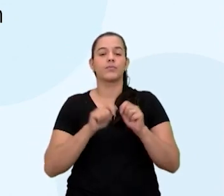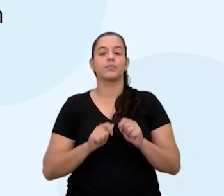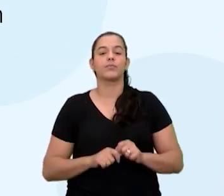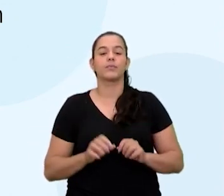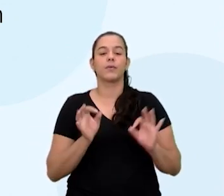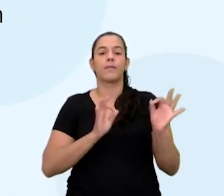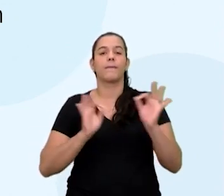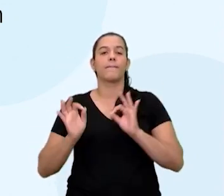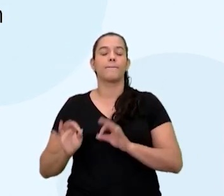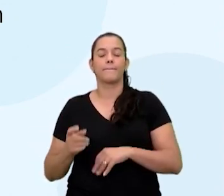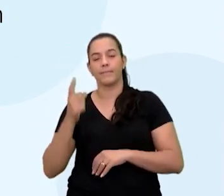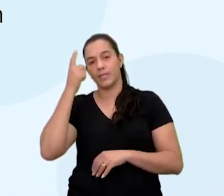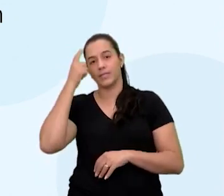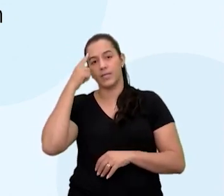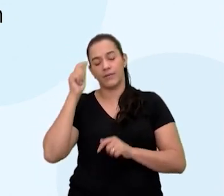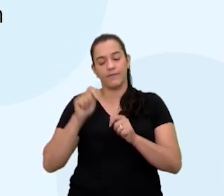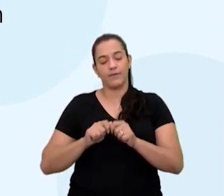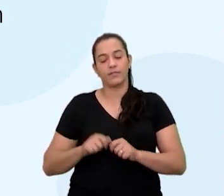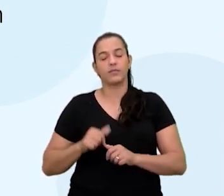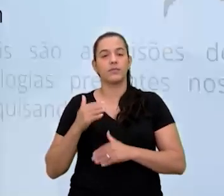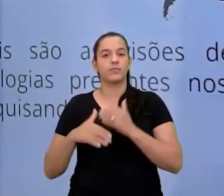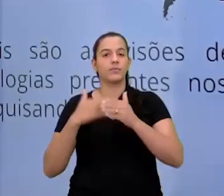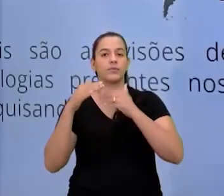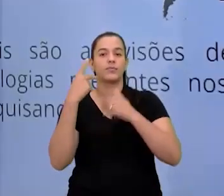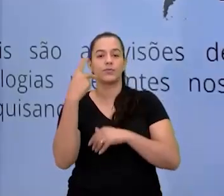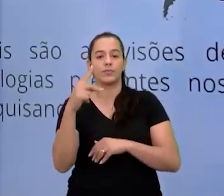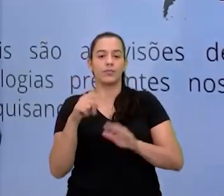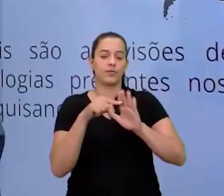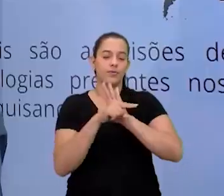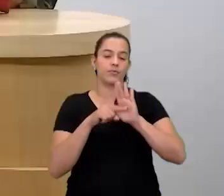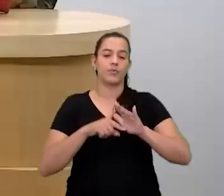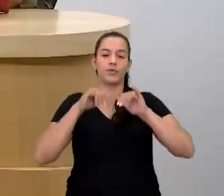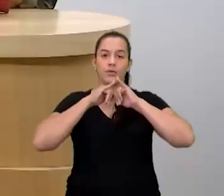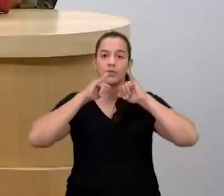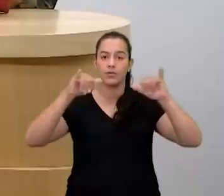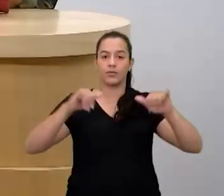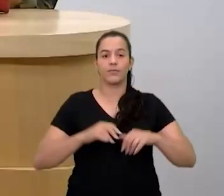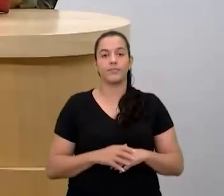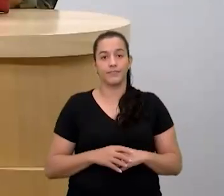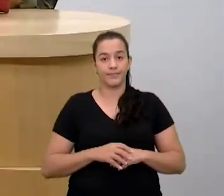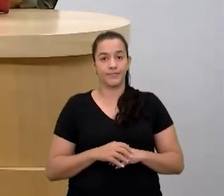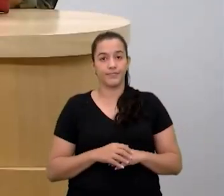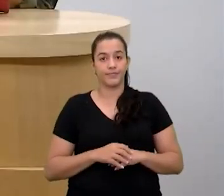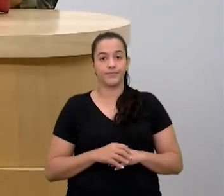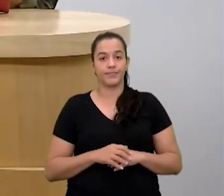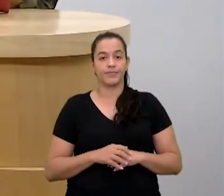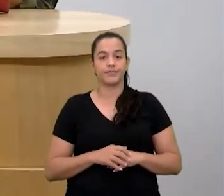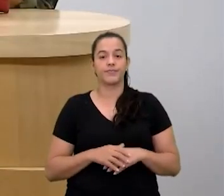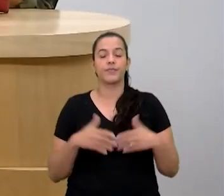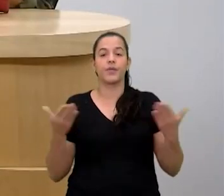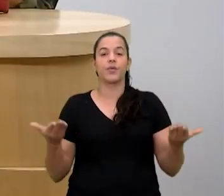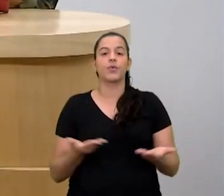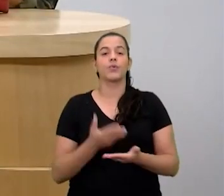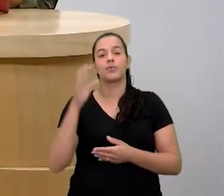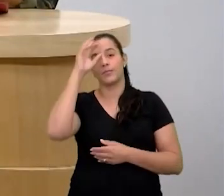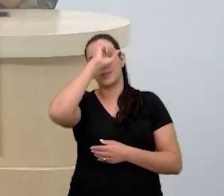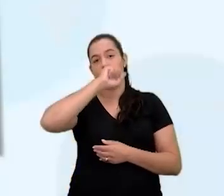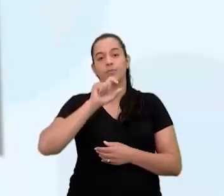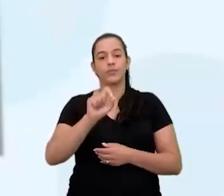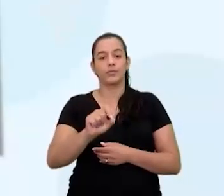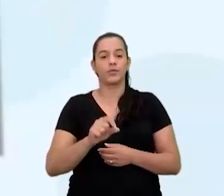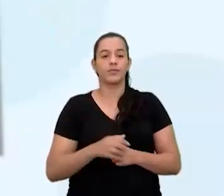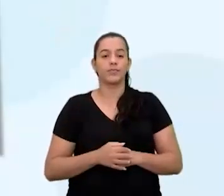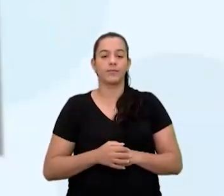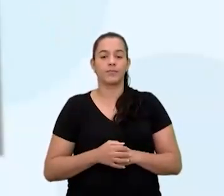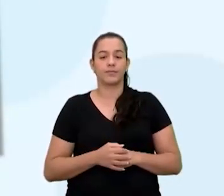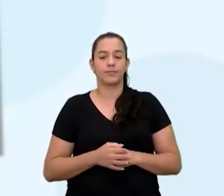nem pensar, construindo o seu observatório de imprensa internacional. Certo? O que fizemos hoje com a ajuda da professora Tayana?